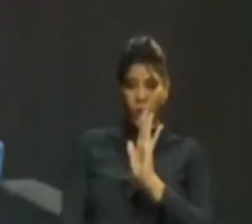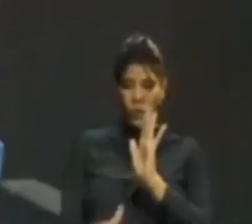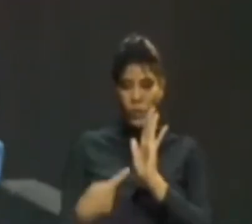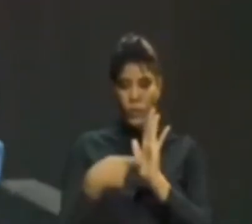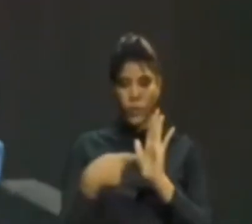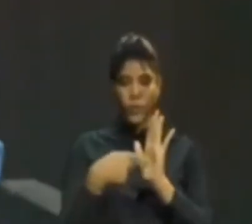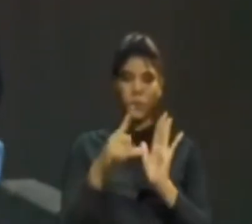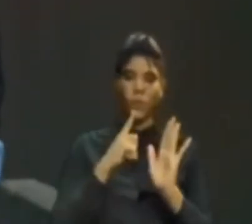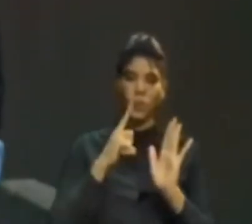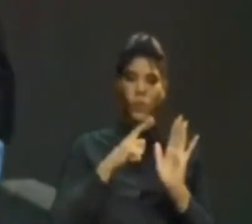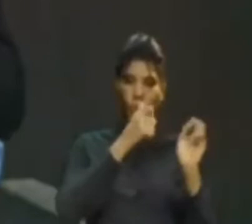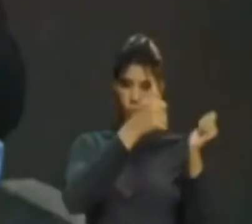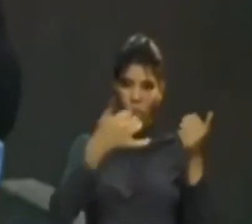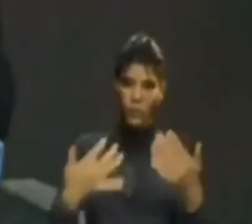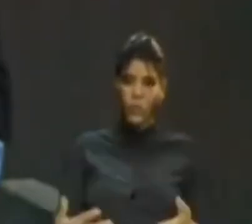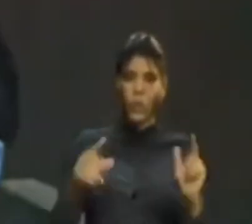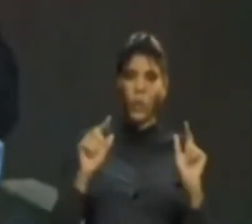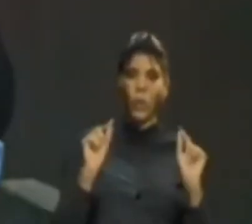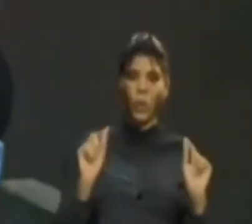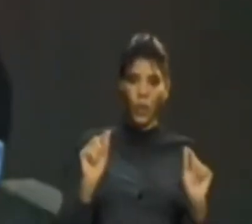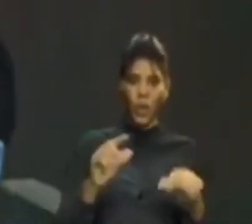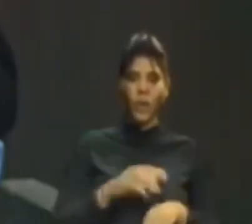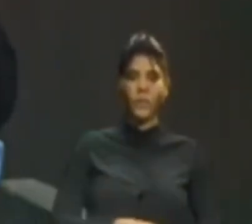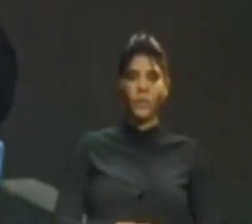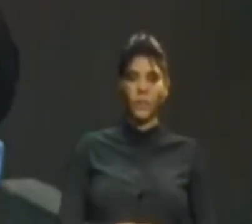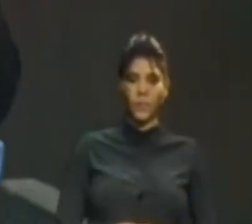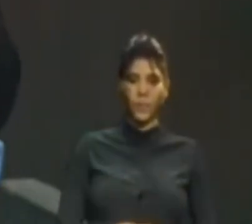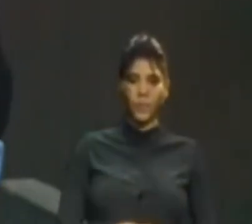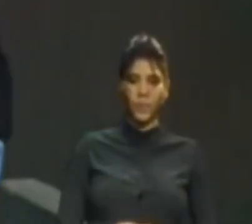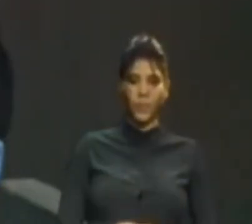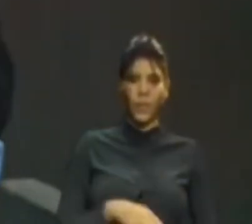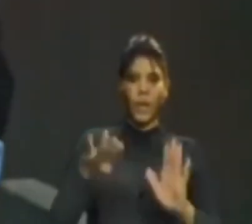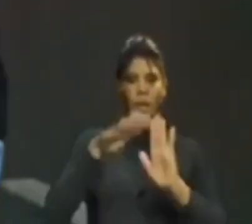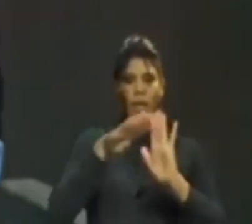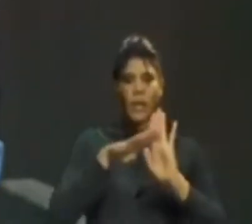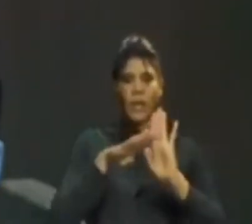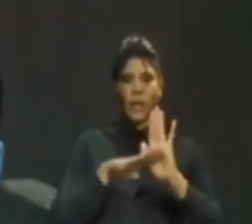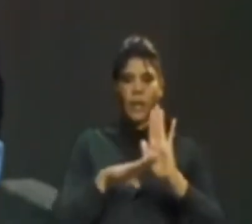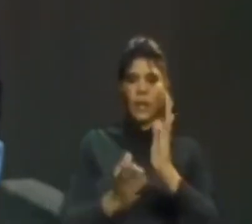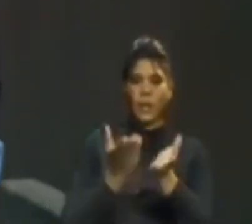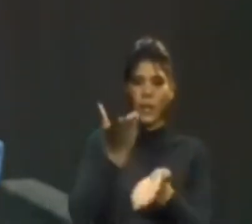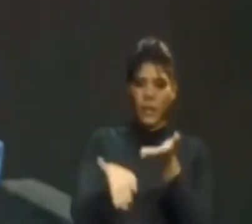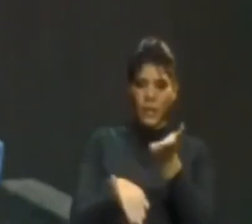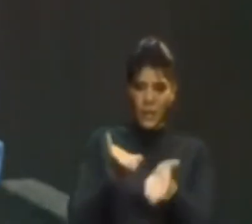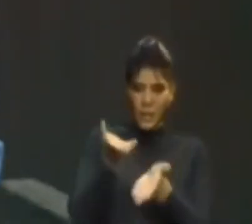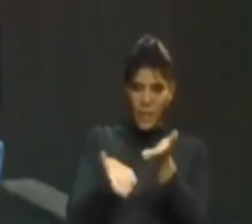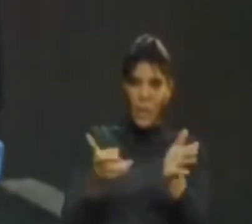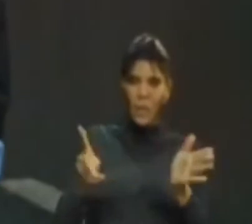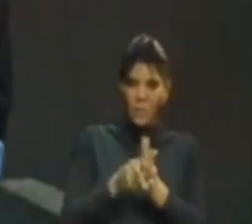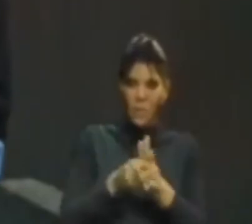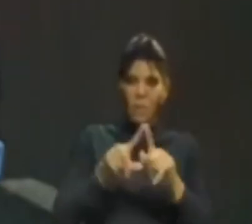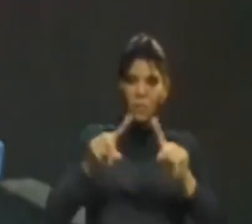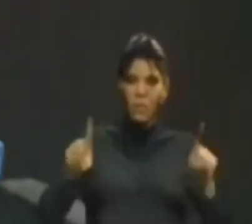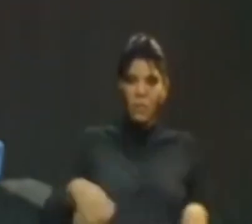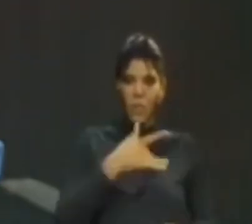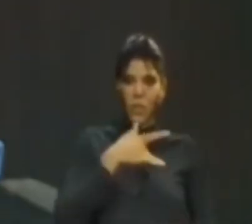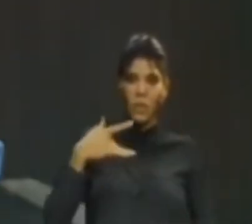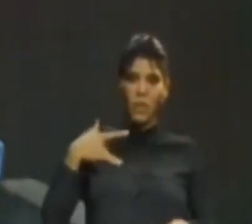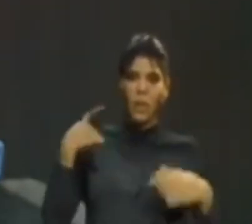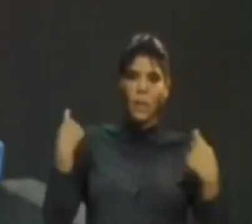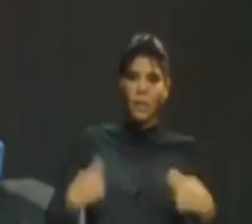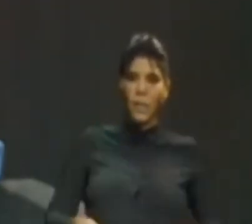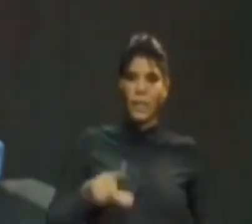forma explícita que a amplitude da cobertura do âmbito da Saúde suplementar deve ser estabelecido em